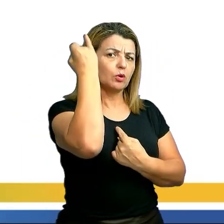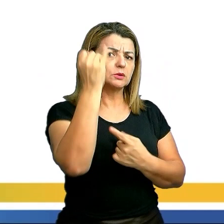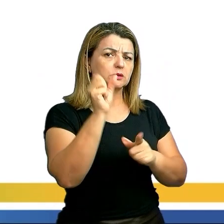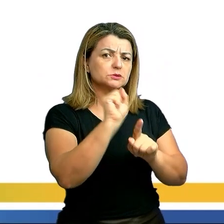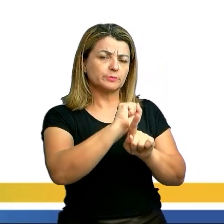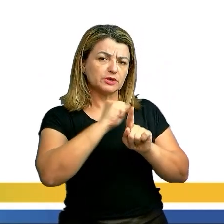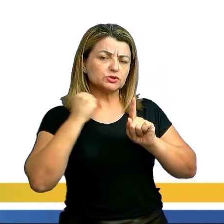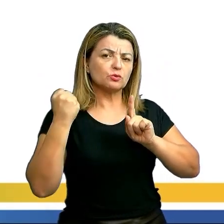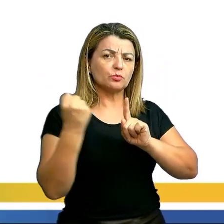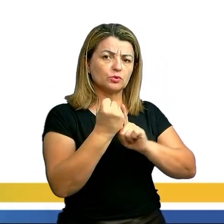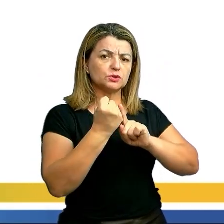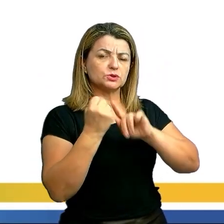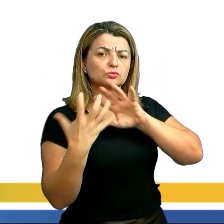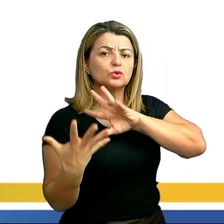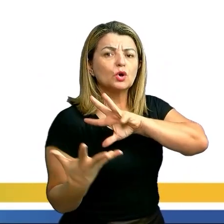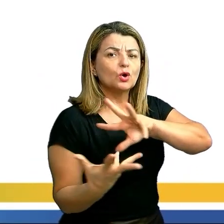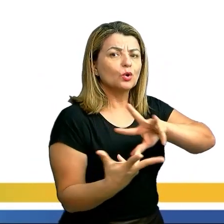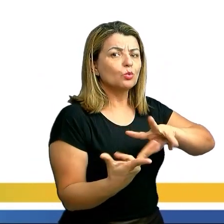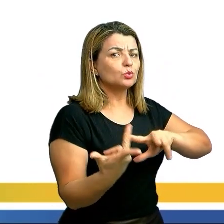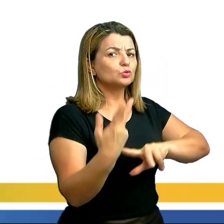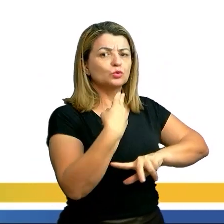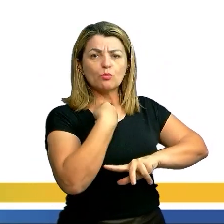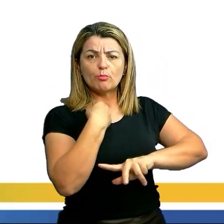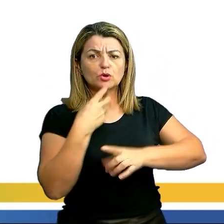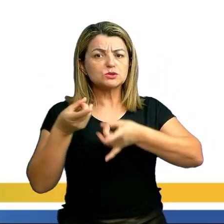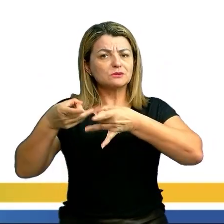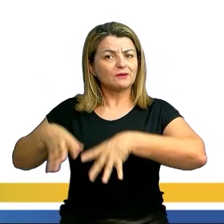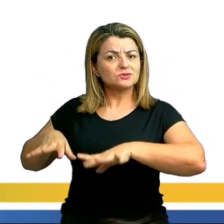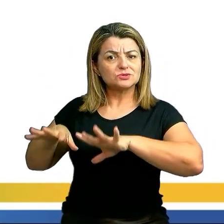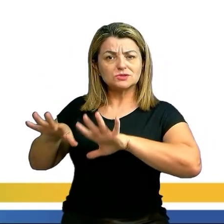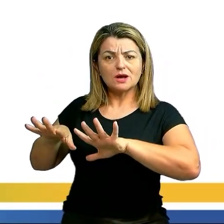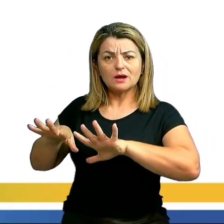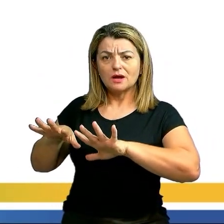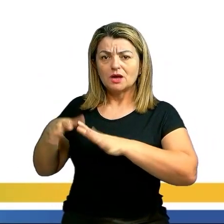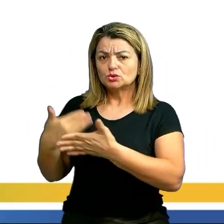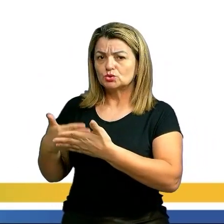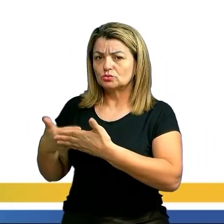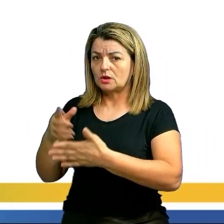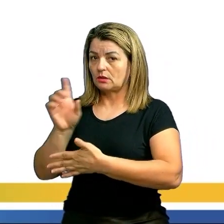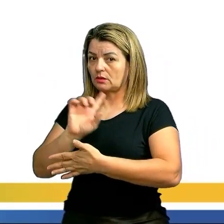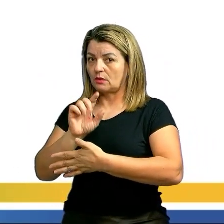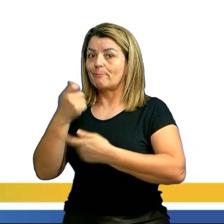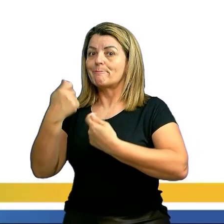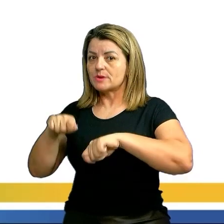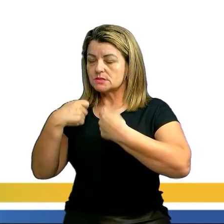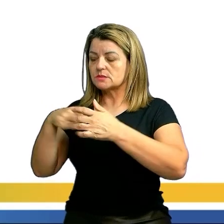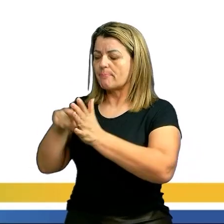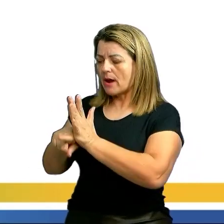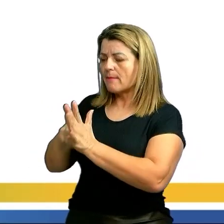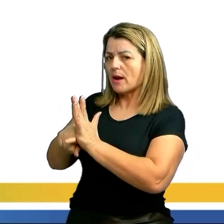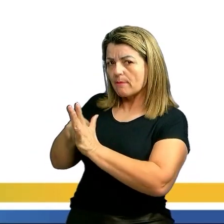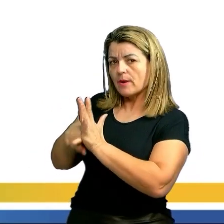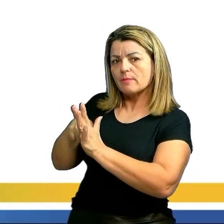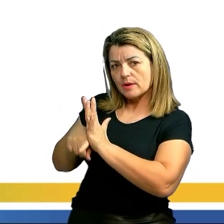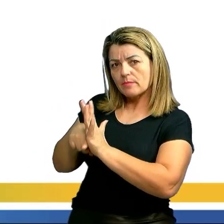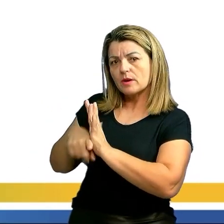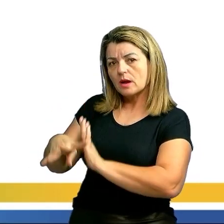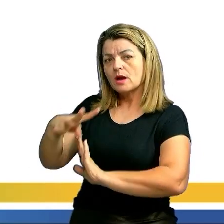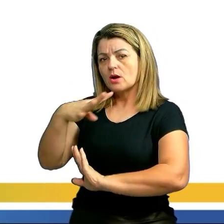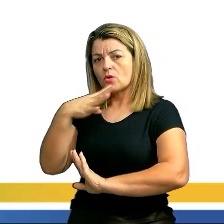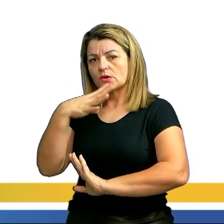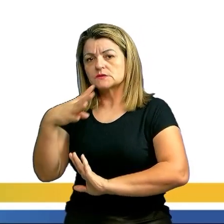geopolítica mundial e a gente não deve deixar de estudar sobre isso, né, de falar sobre isso, de conhecer